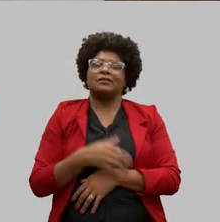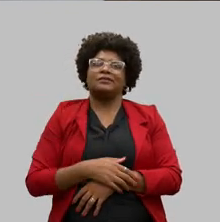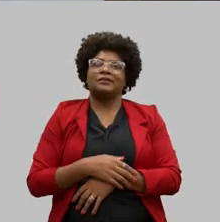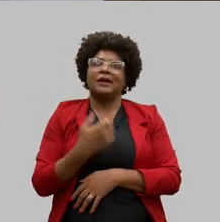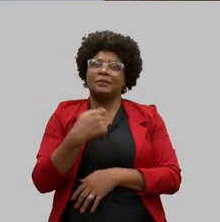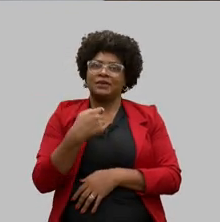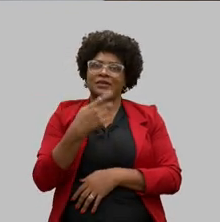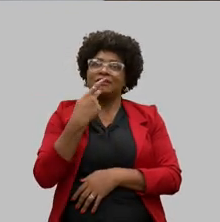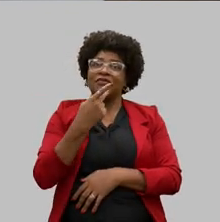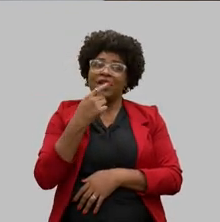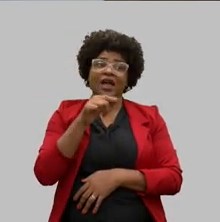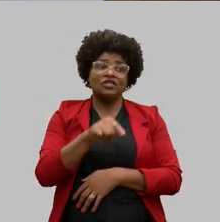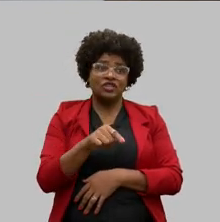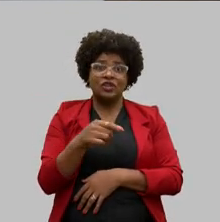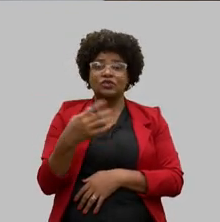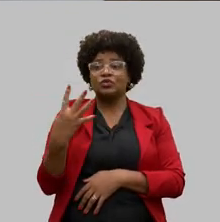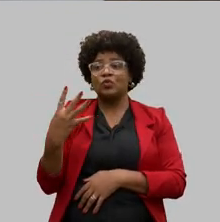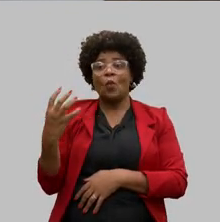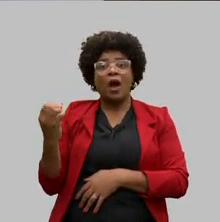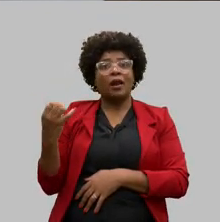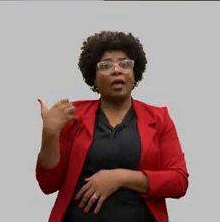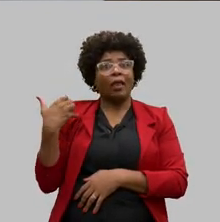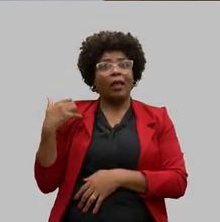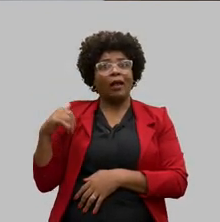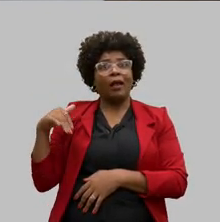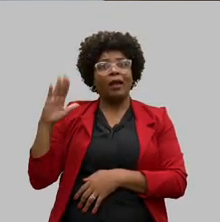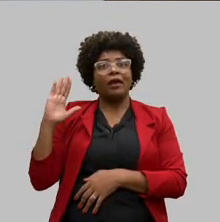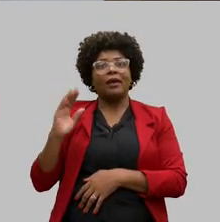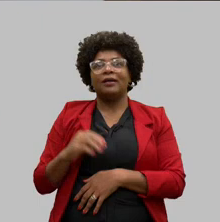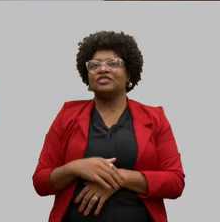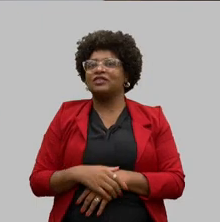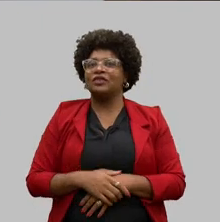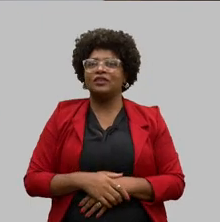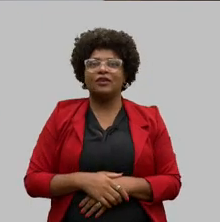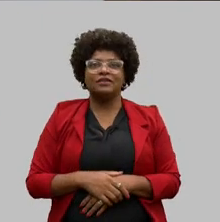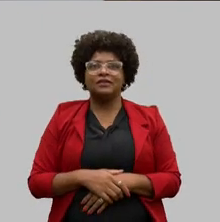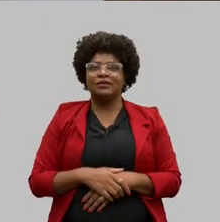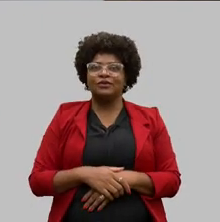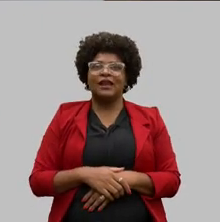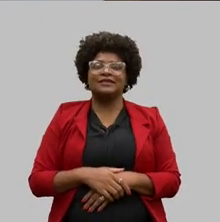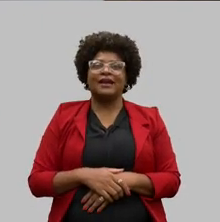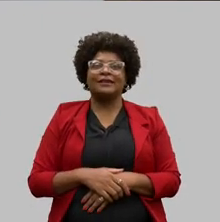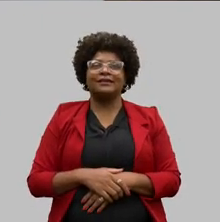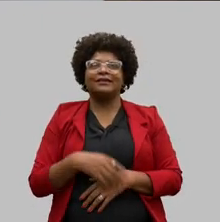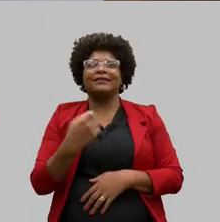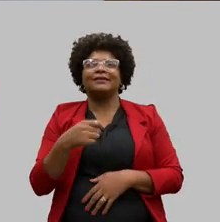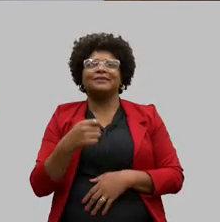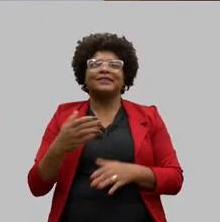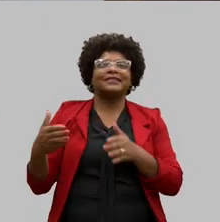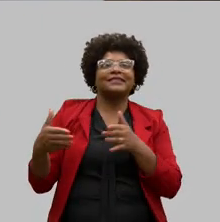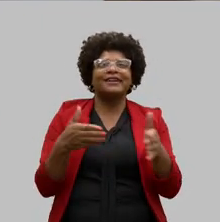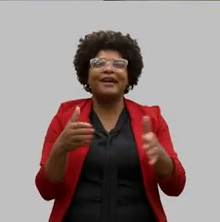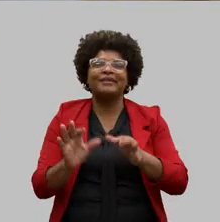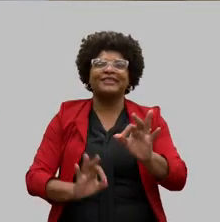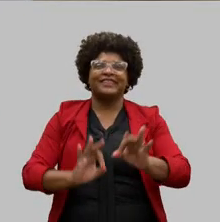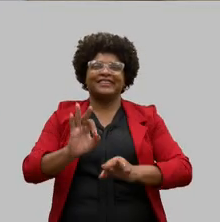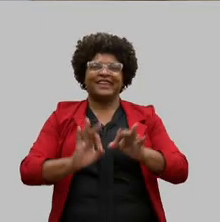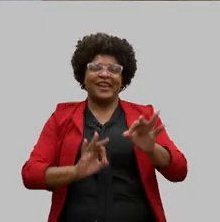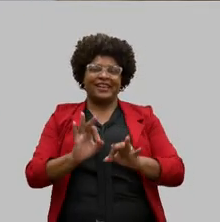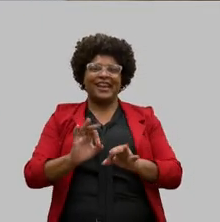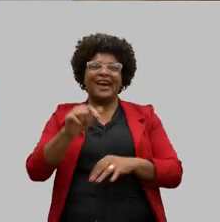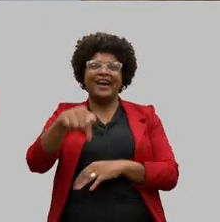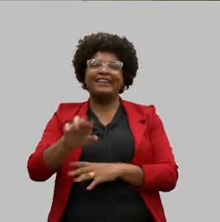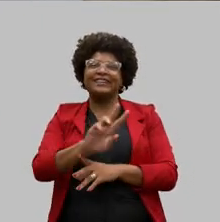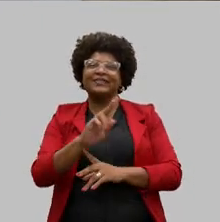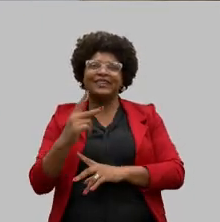40 para cima porque a gente tem que preparar esse caminho nós temos que entender no caso de Belo Horizonte